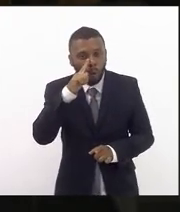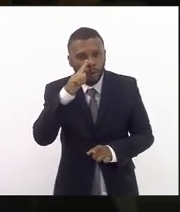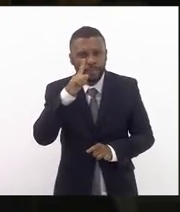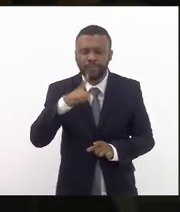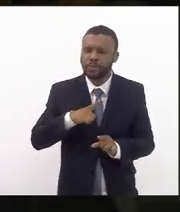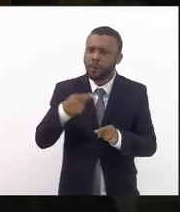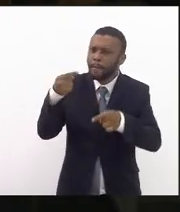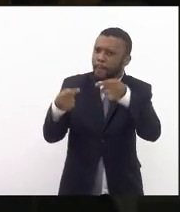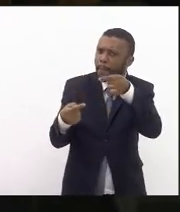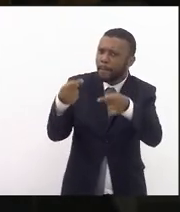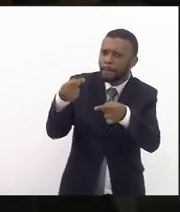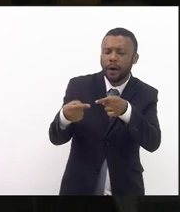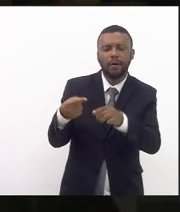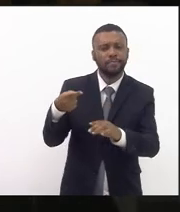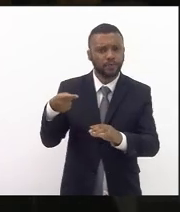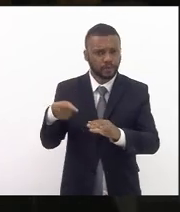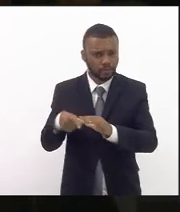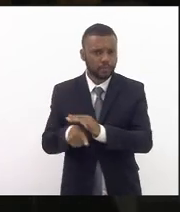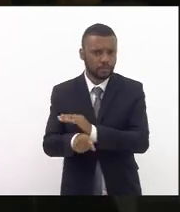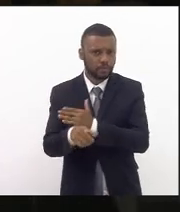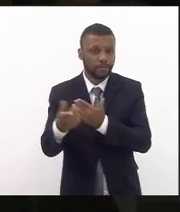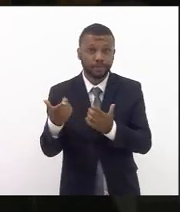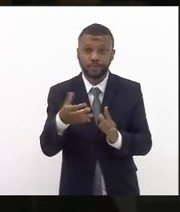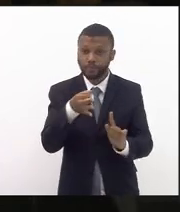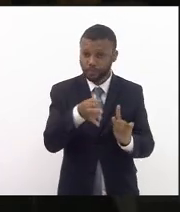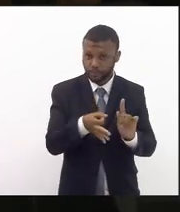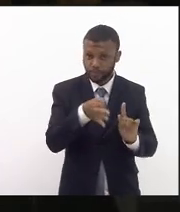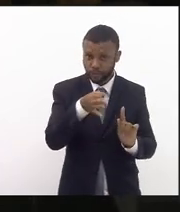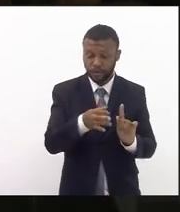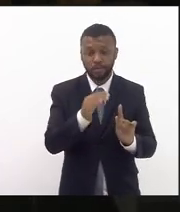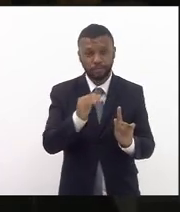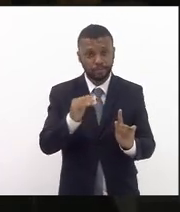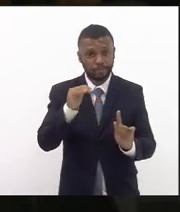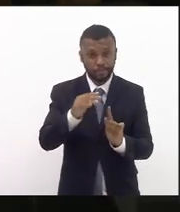Muito bem, o procurador Jaime Mitropoulos,